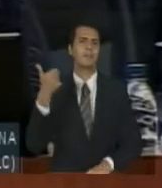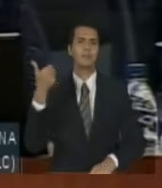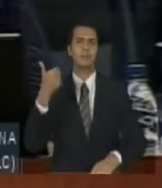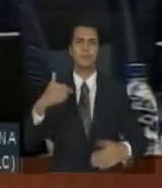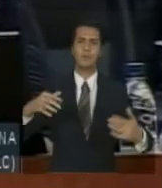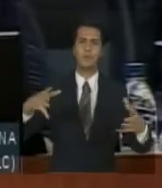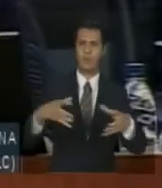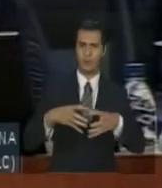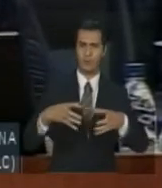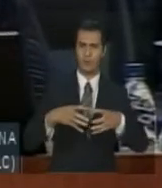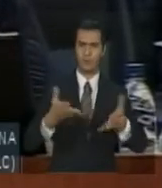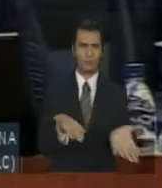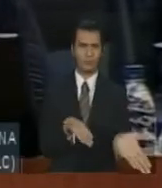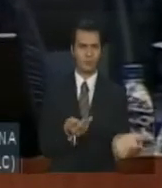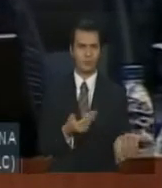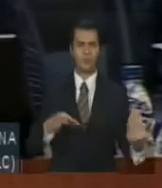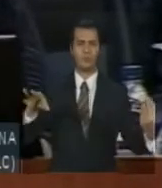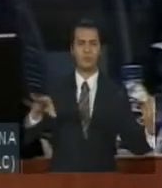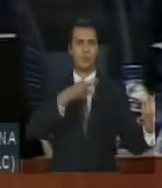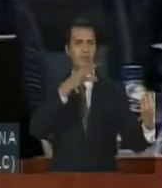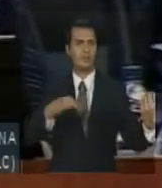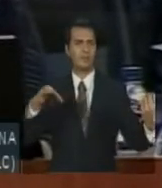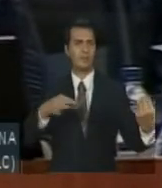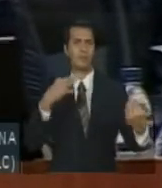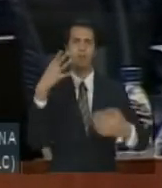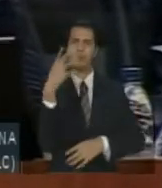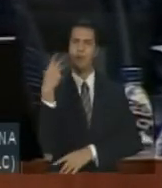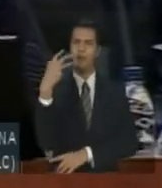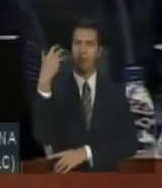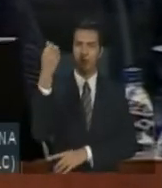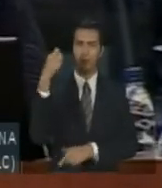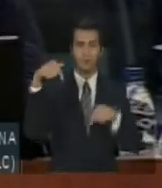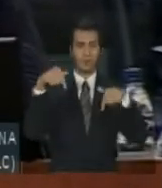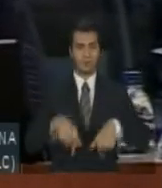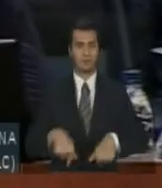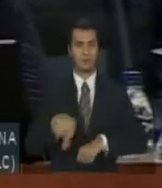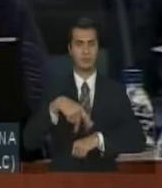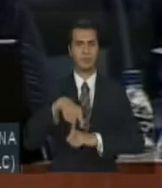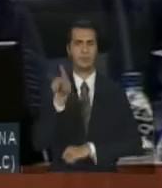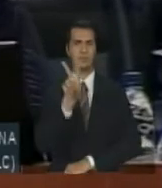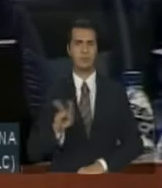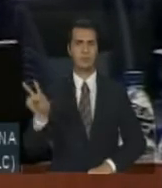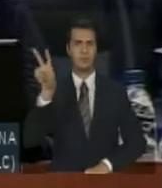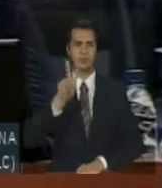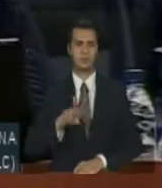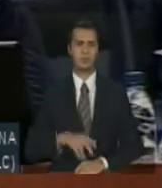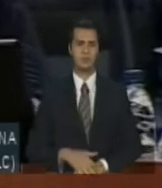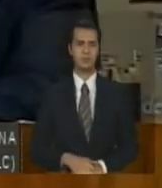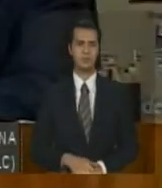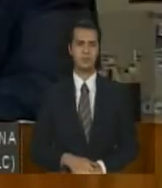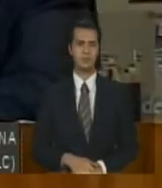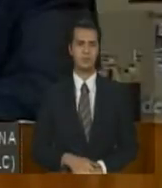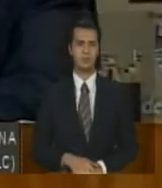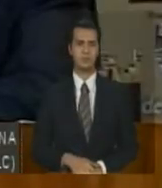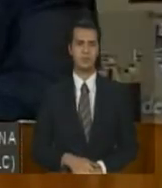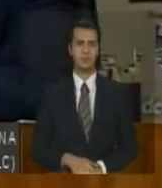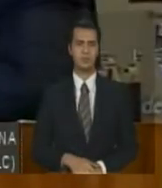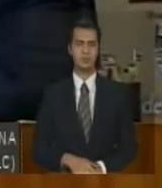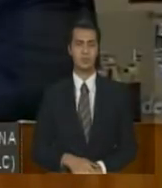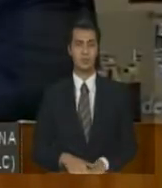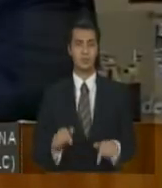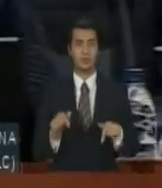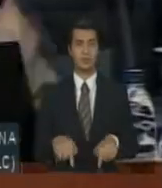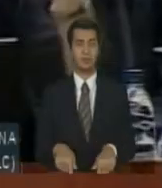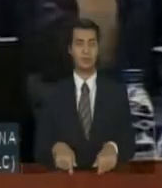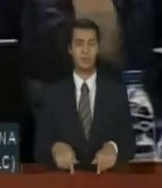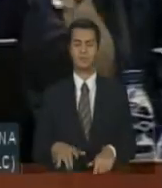de Jovens e Crianças aqui na Venezuela, esse extremo, essa